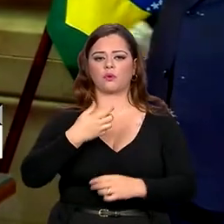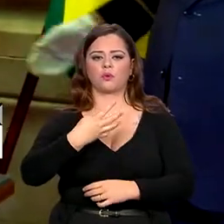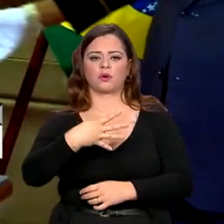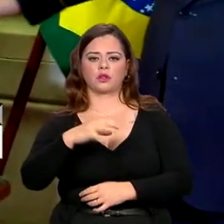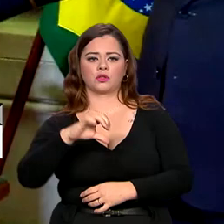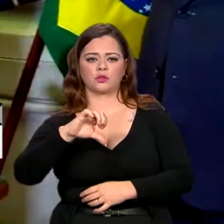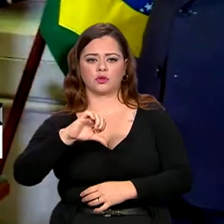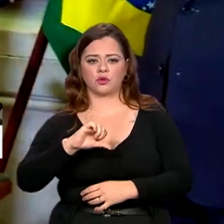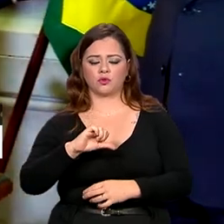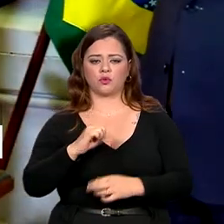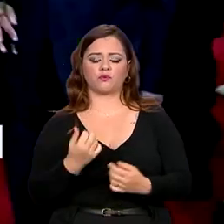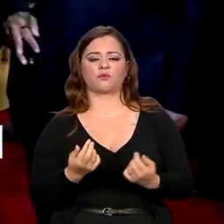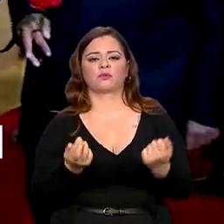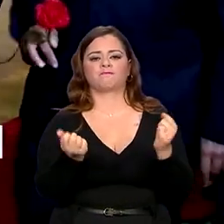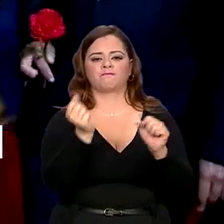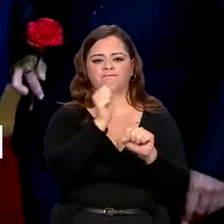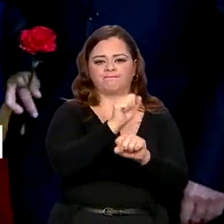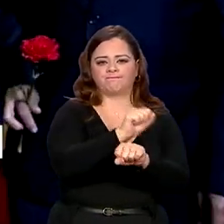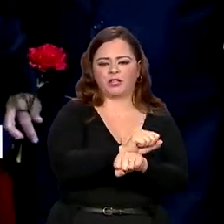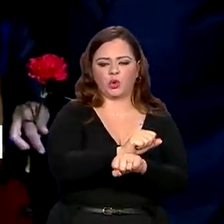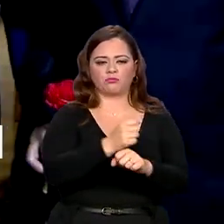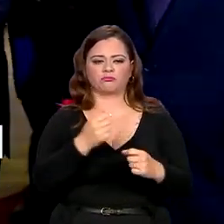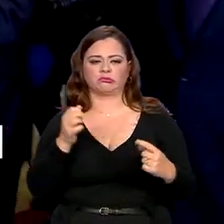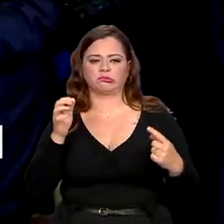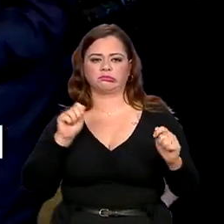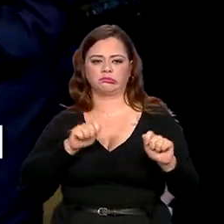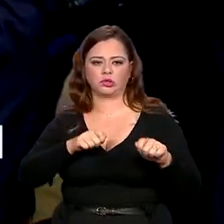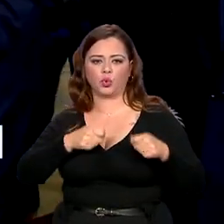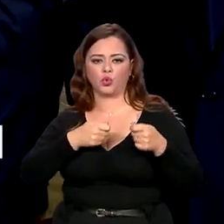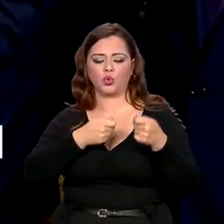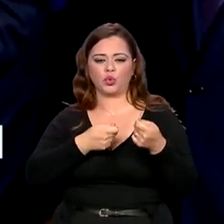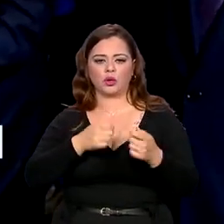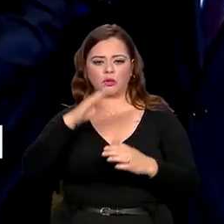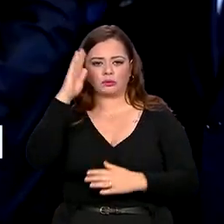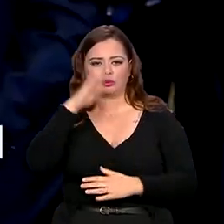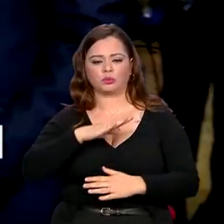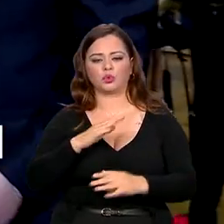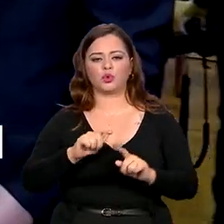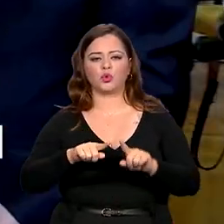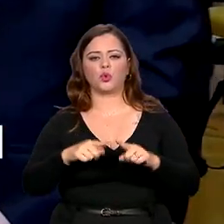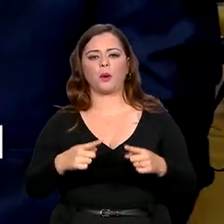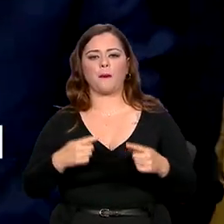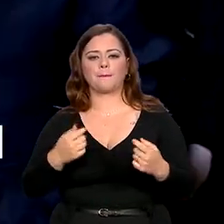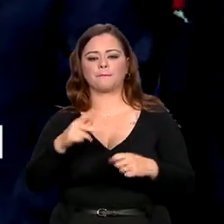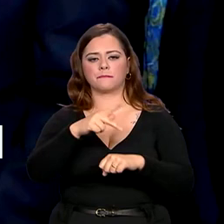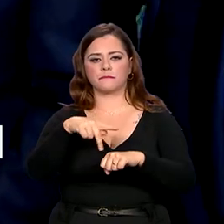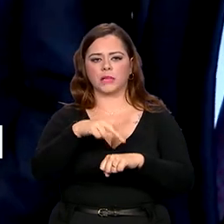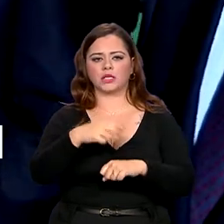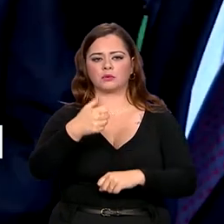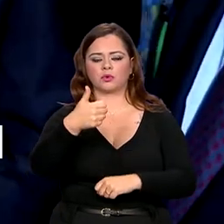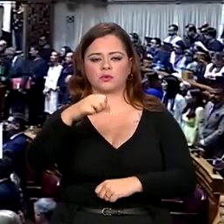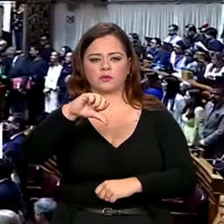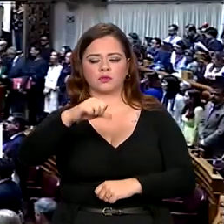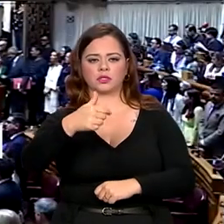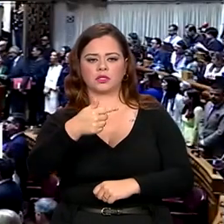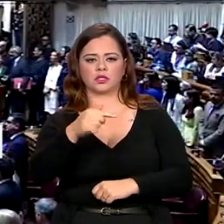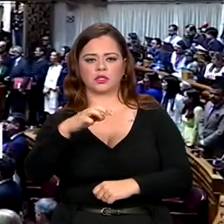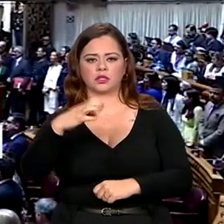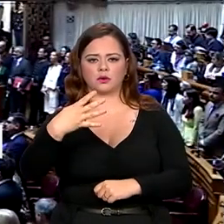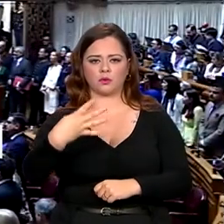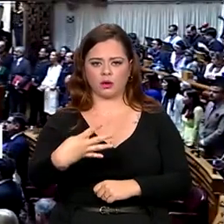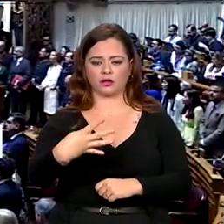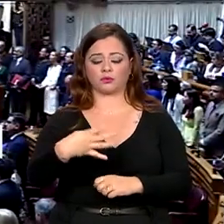da Revolução dos Cravos, que lutou contra a ditadura do país em 1974. Essa recepção